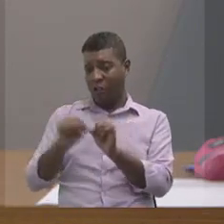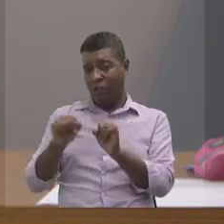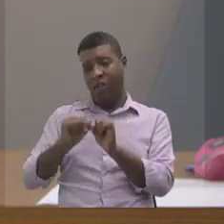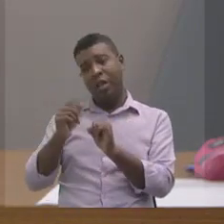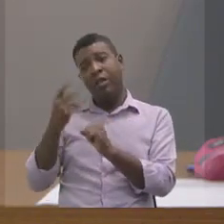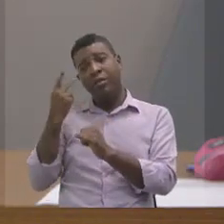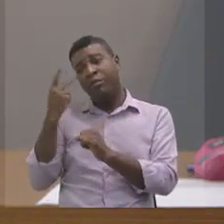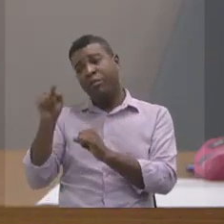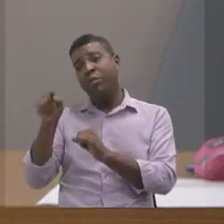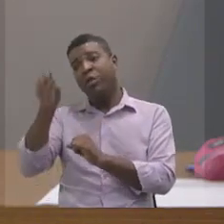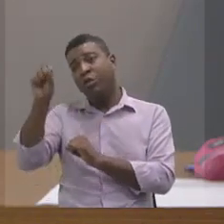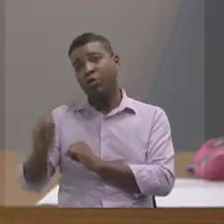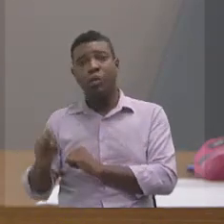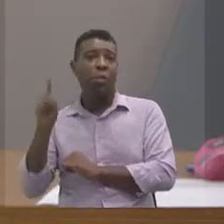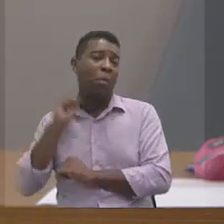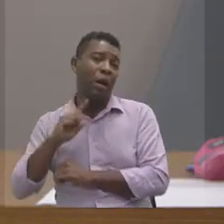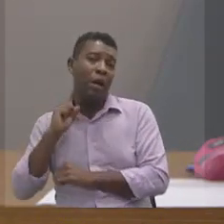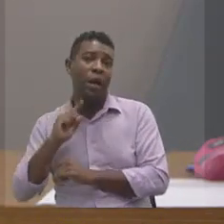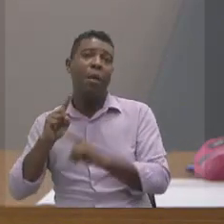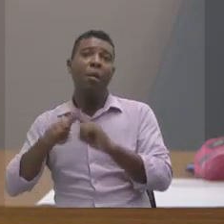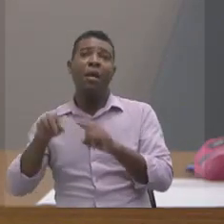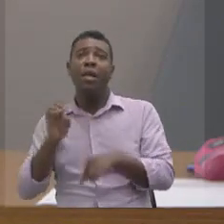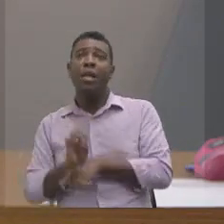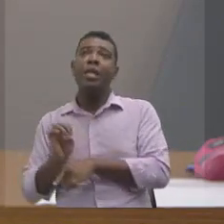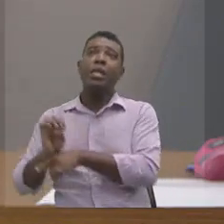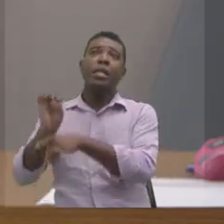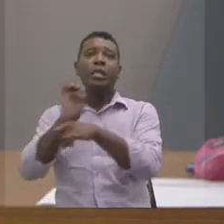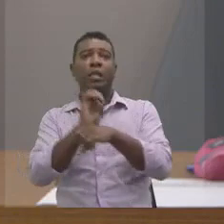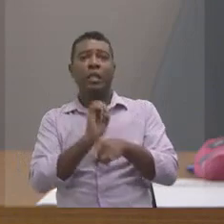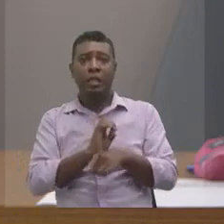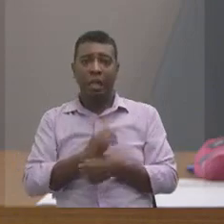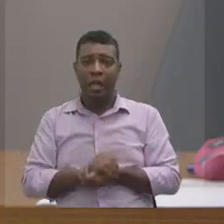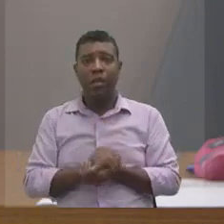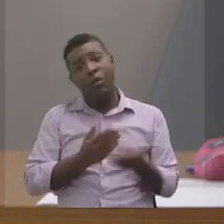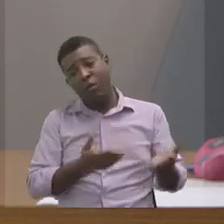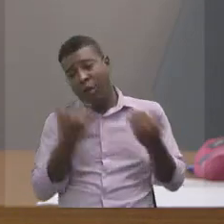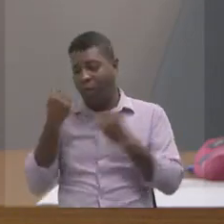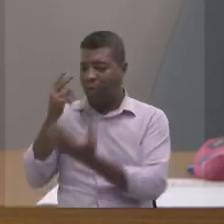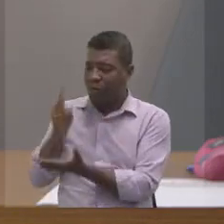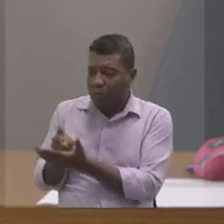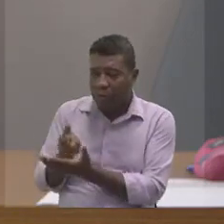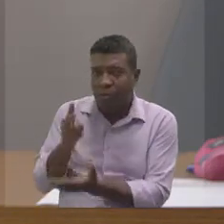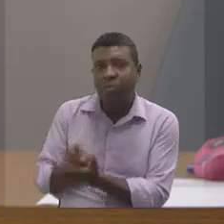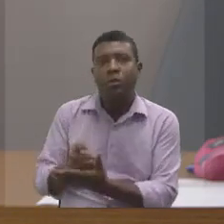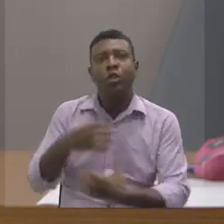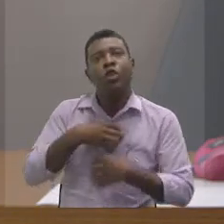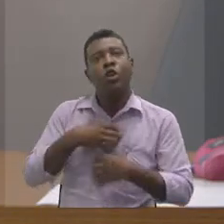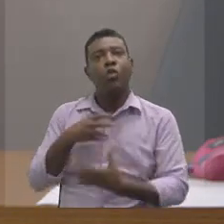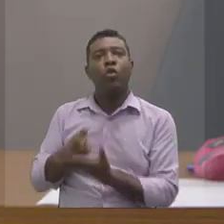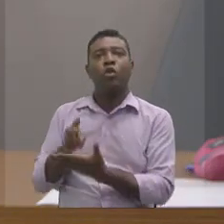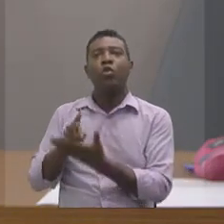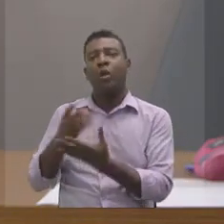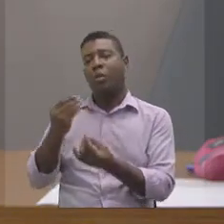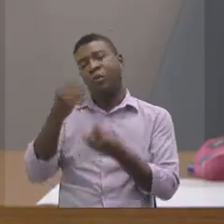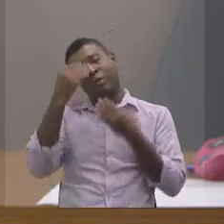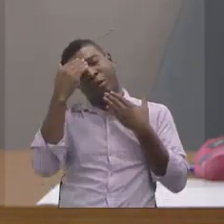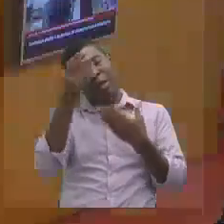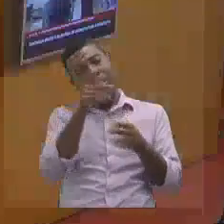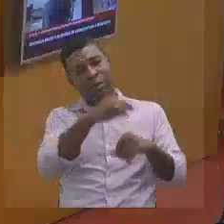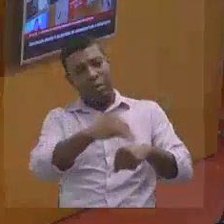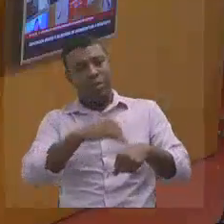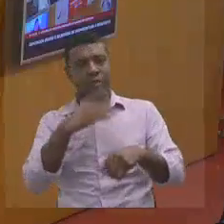região do Senhor mas por todo o estado né E vamos seguir nessa toada aí e Agradeço pelas palavras e portanto